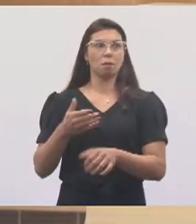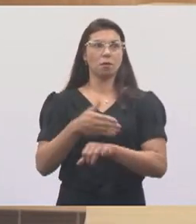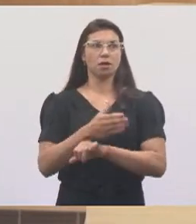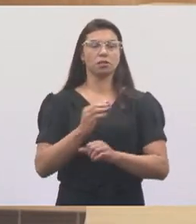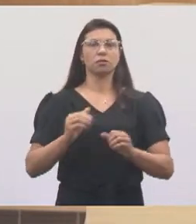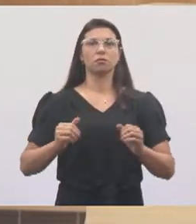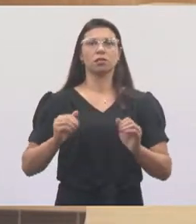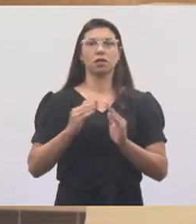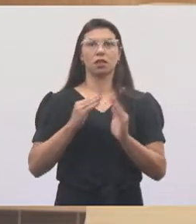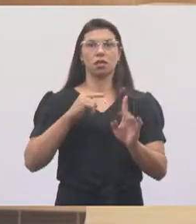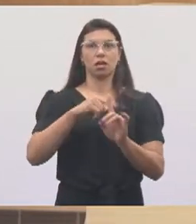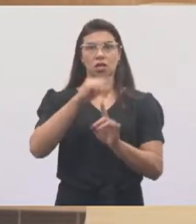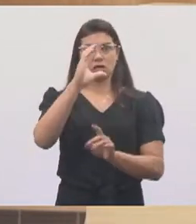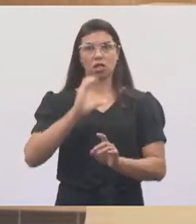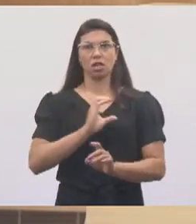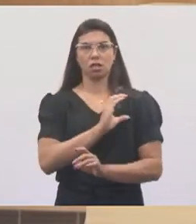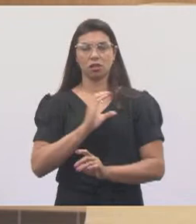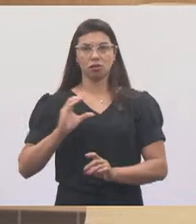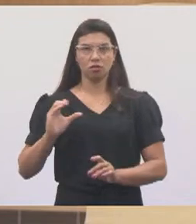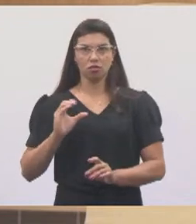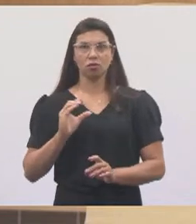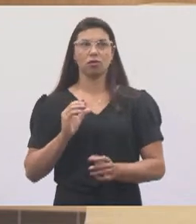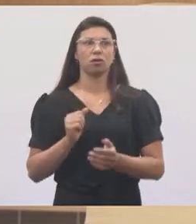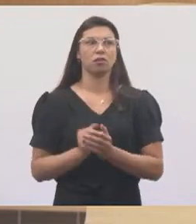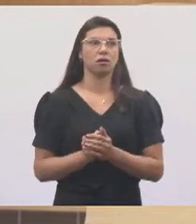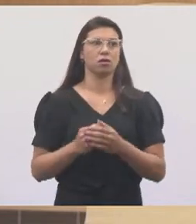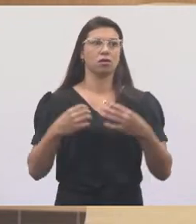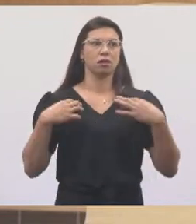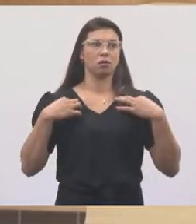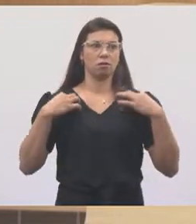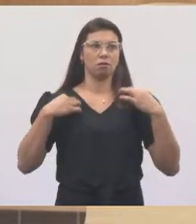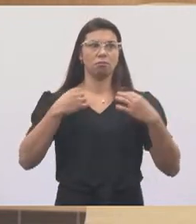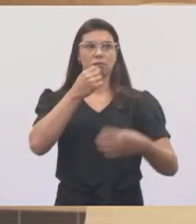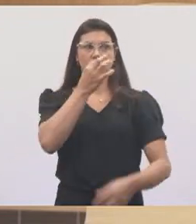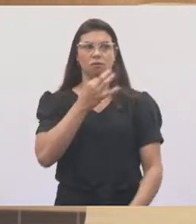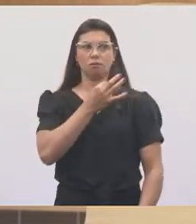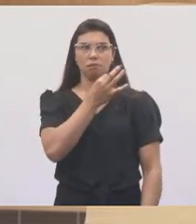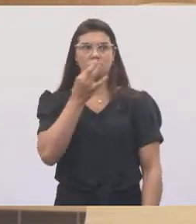ministro extraordinário da comunhão na paróquia Nossa Senhora da